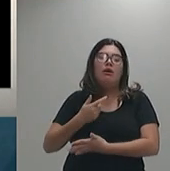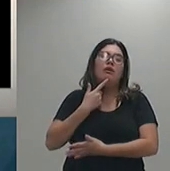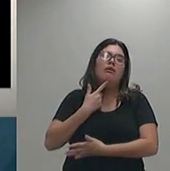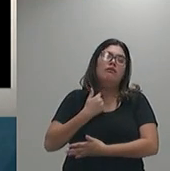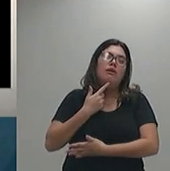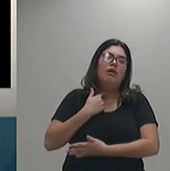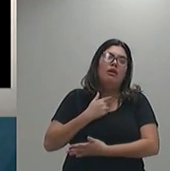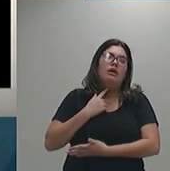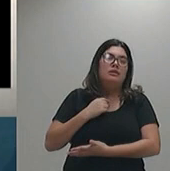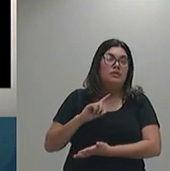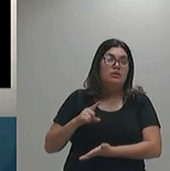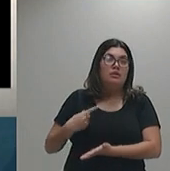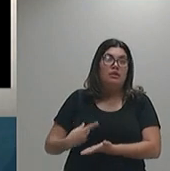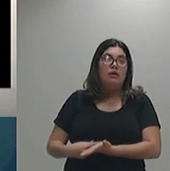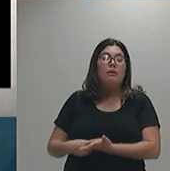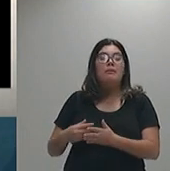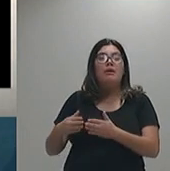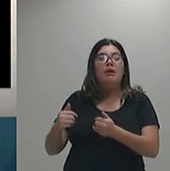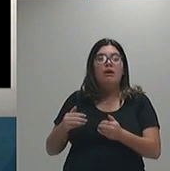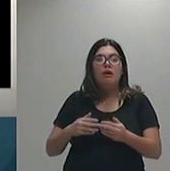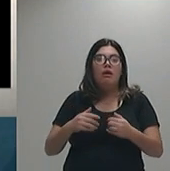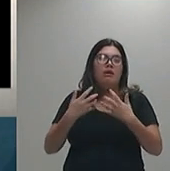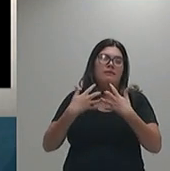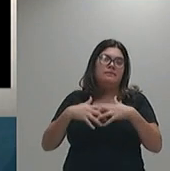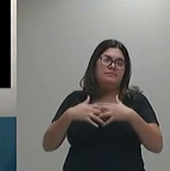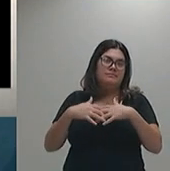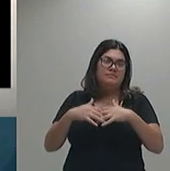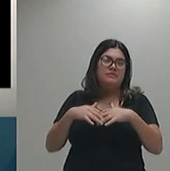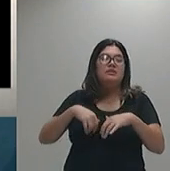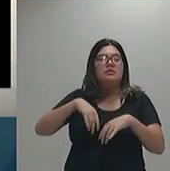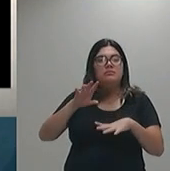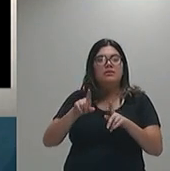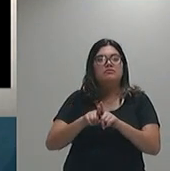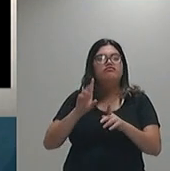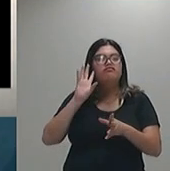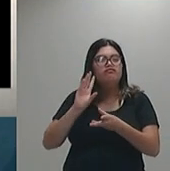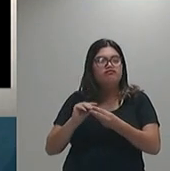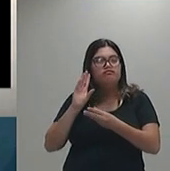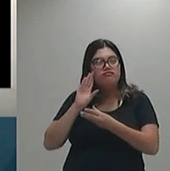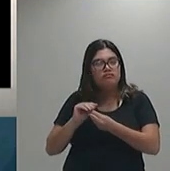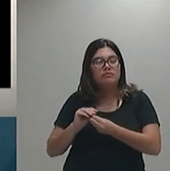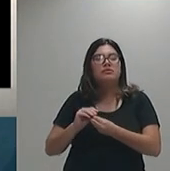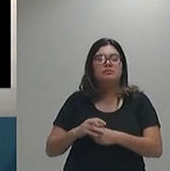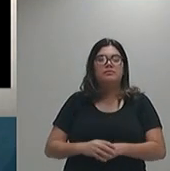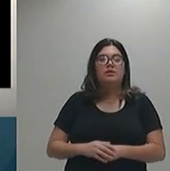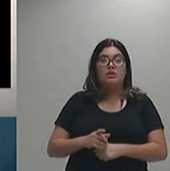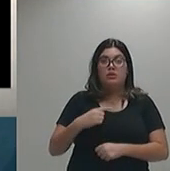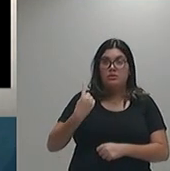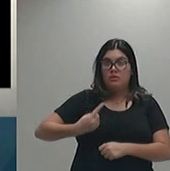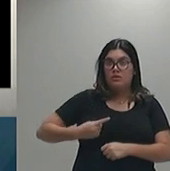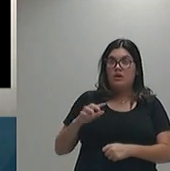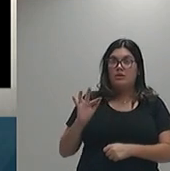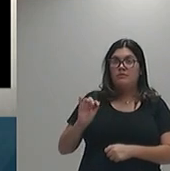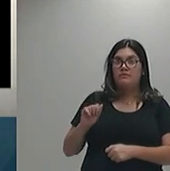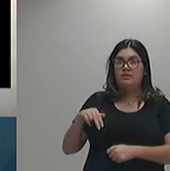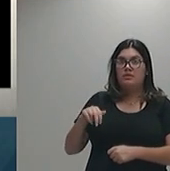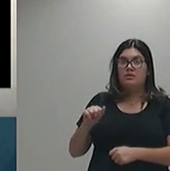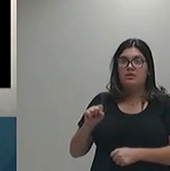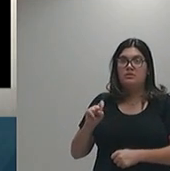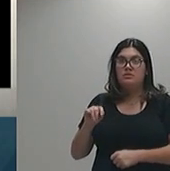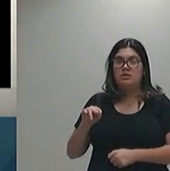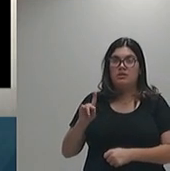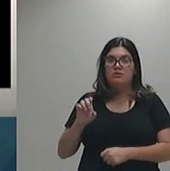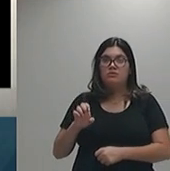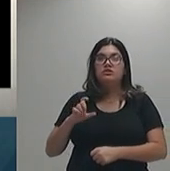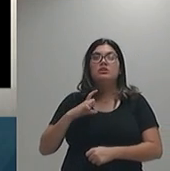demanda uma maior reflexão e consolidação do entendimento A fenasaúde então isso pelas mesmas razões esse entendimento deve